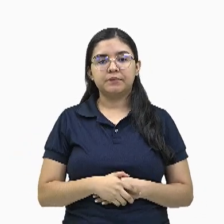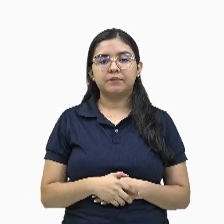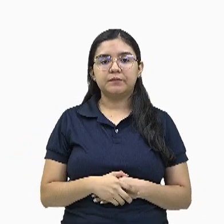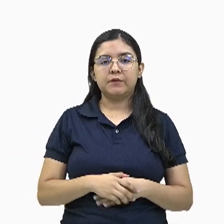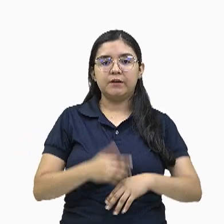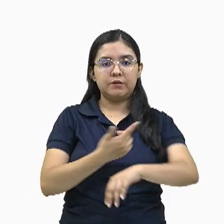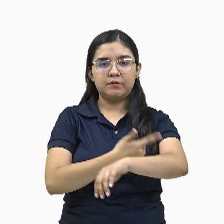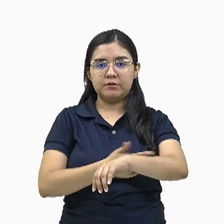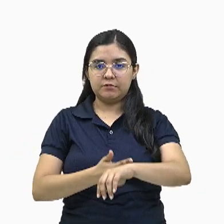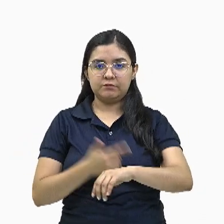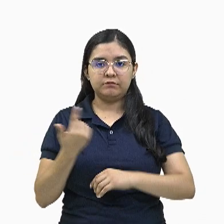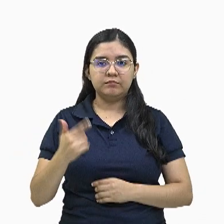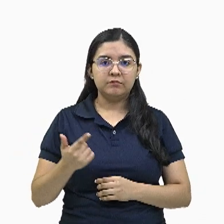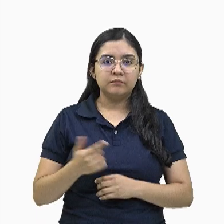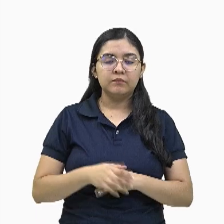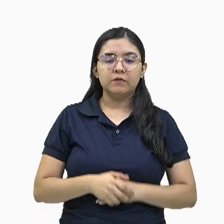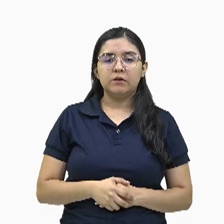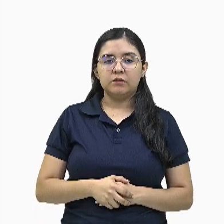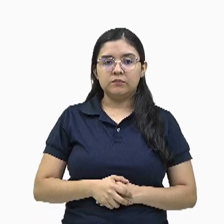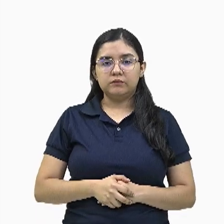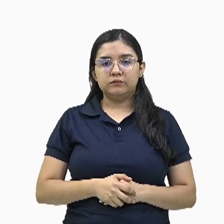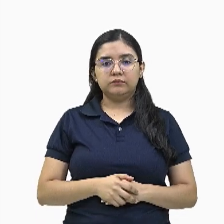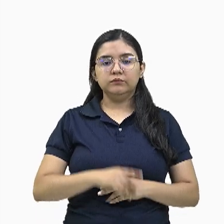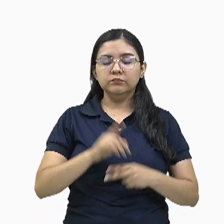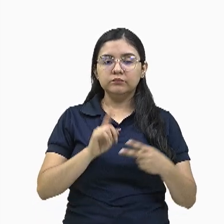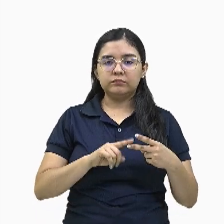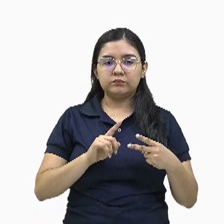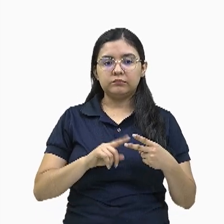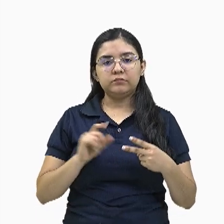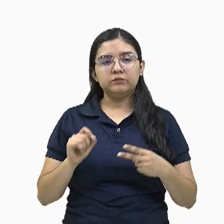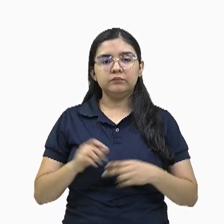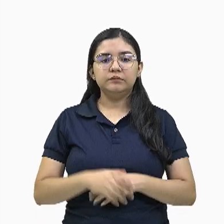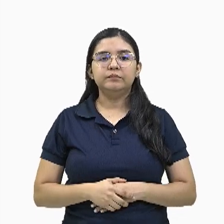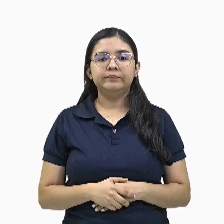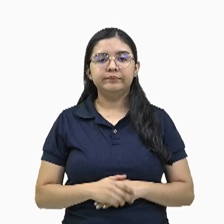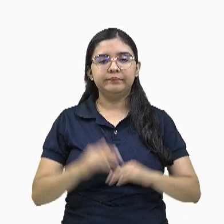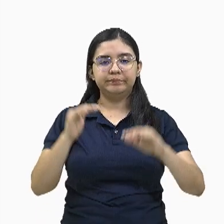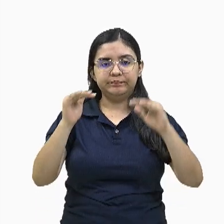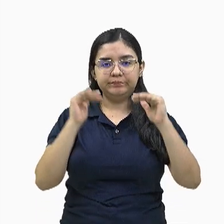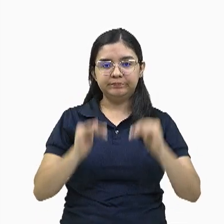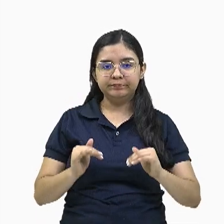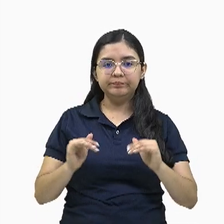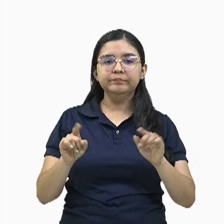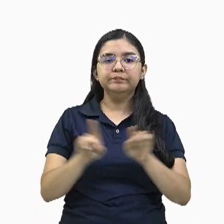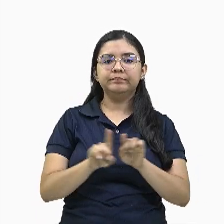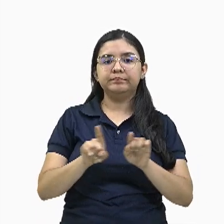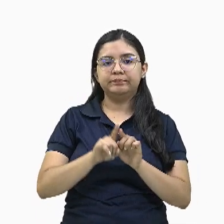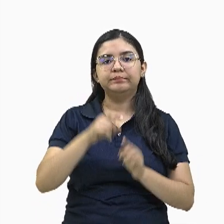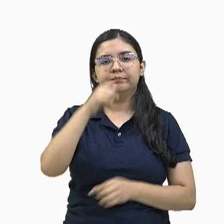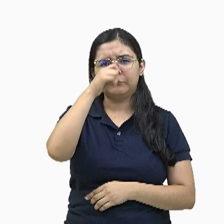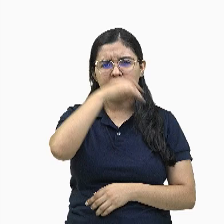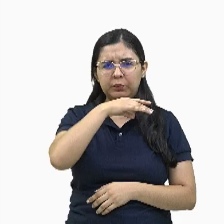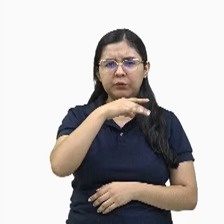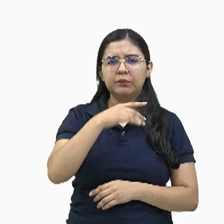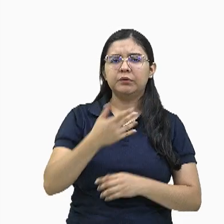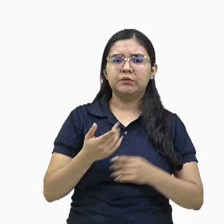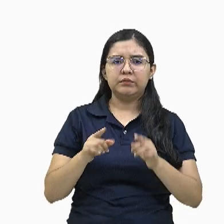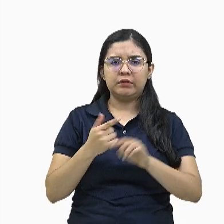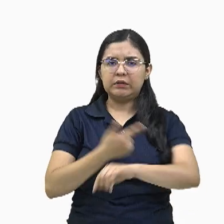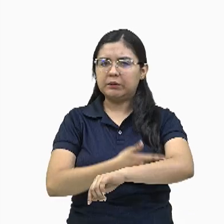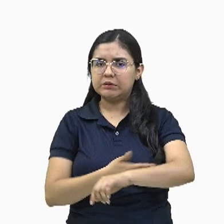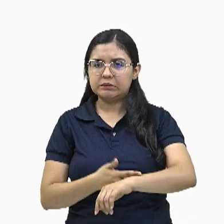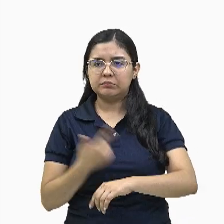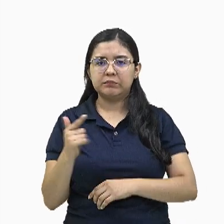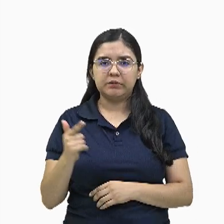rude, ok? A próxima, come here, né? Também é rude, bem